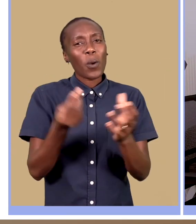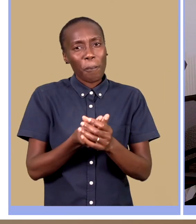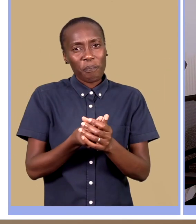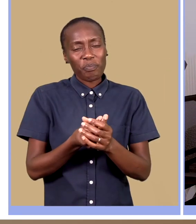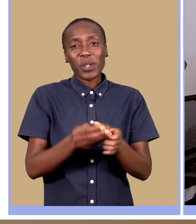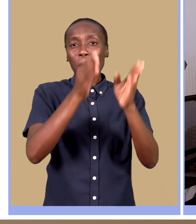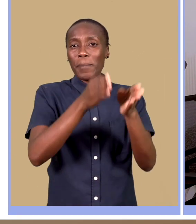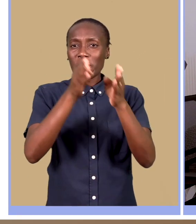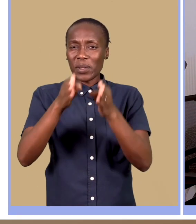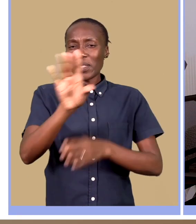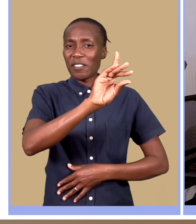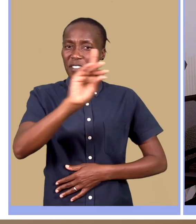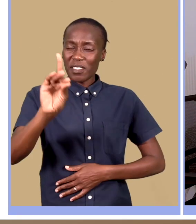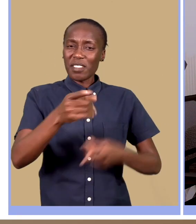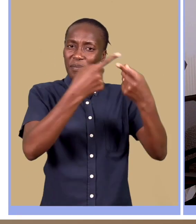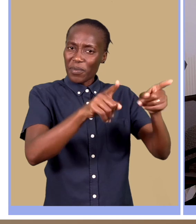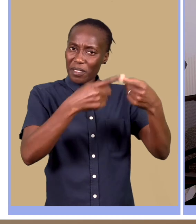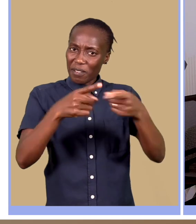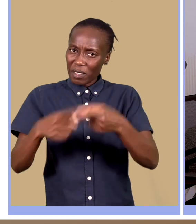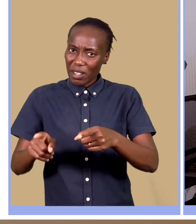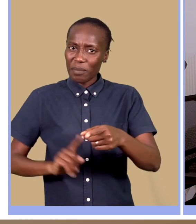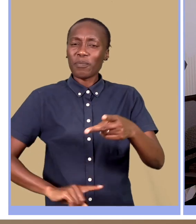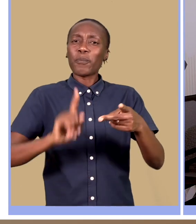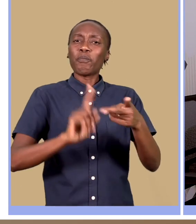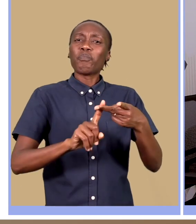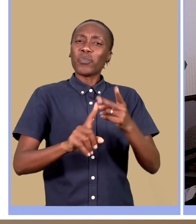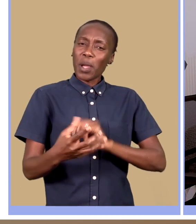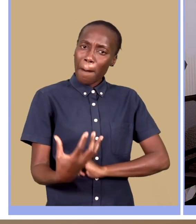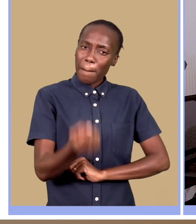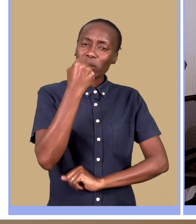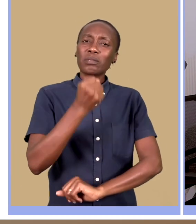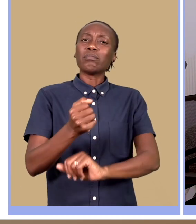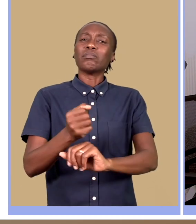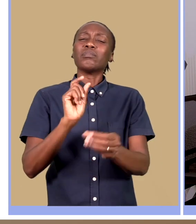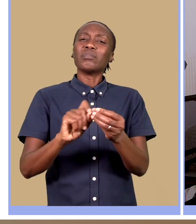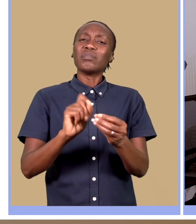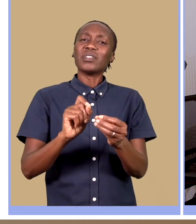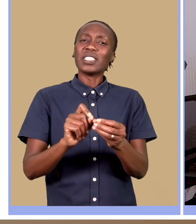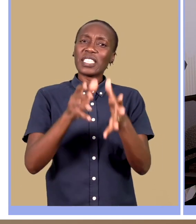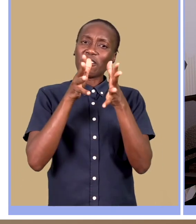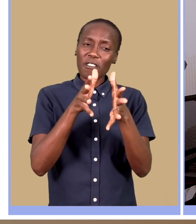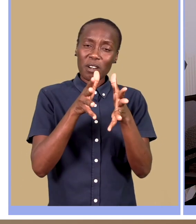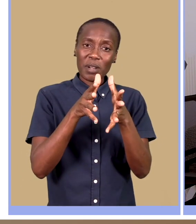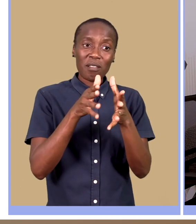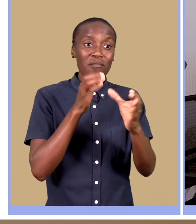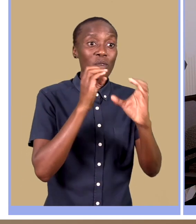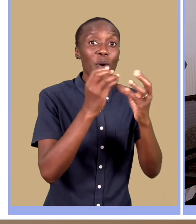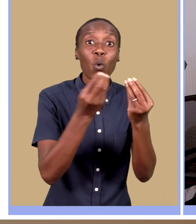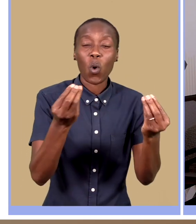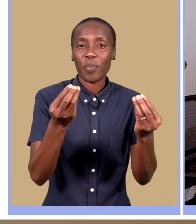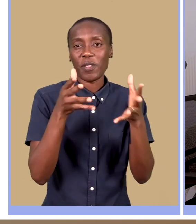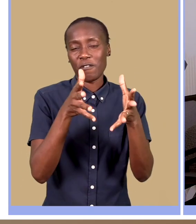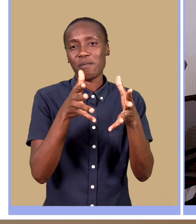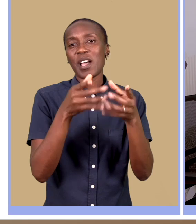Estão abrangidas. É um pouco genérico, porque tem pessoas com várias deficiências É preciso lidar com elas, às vezes, de